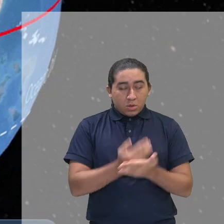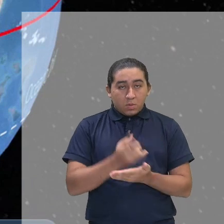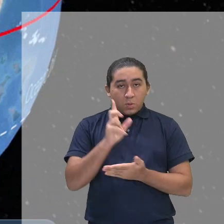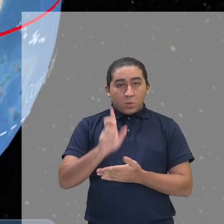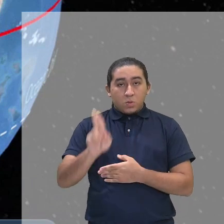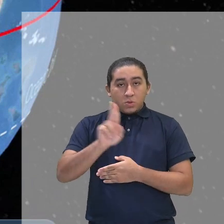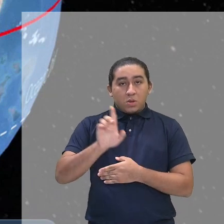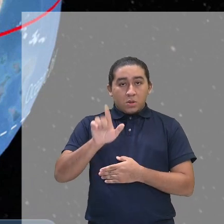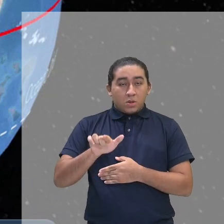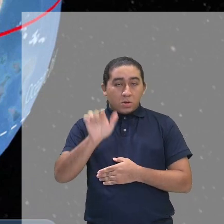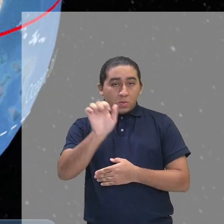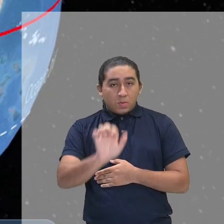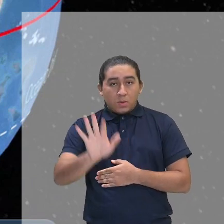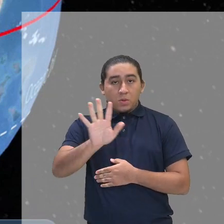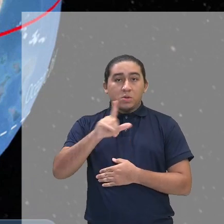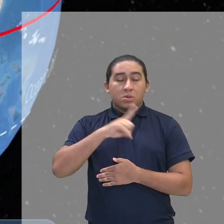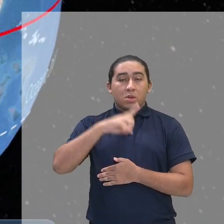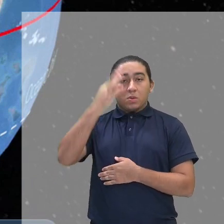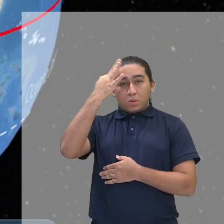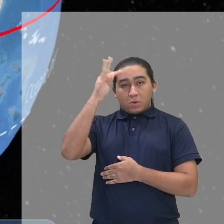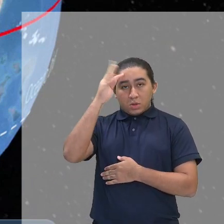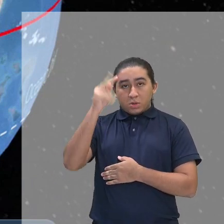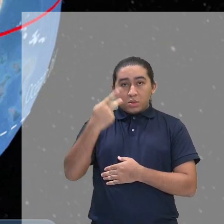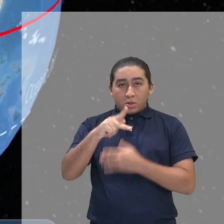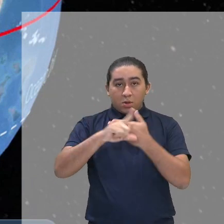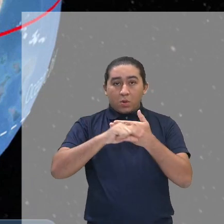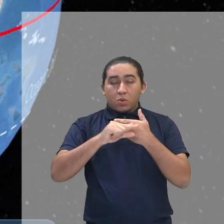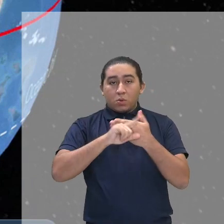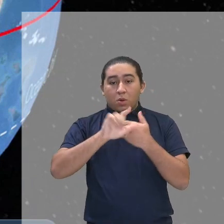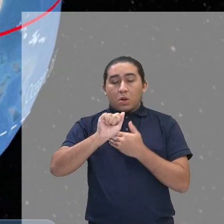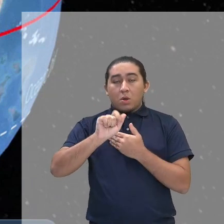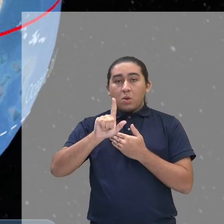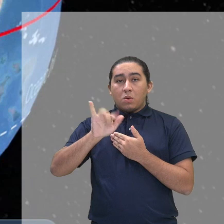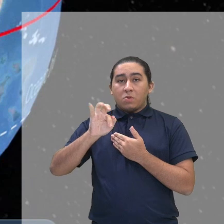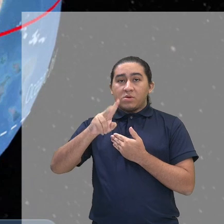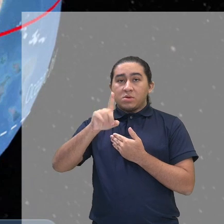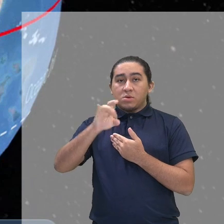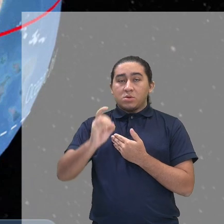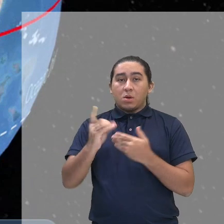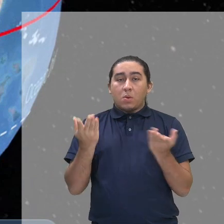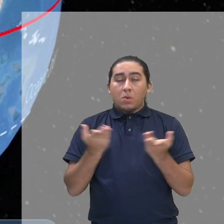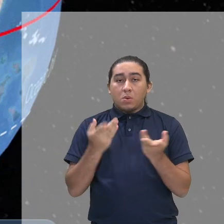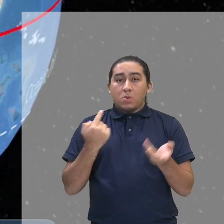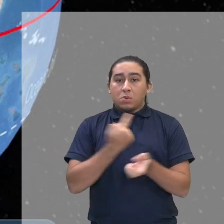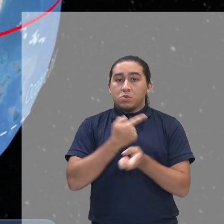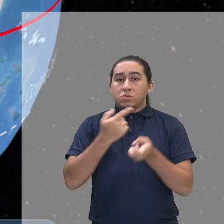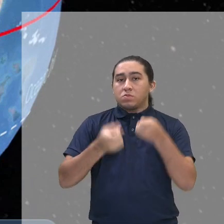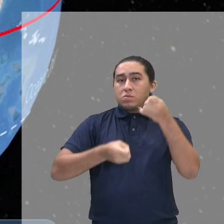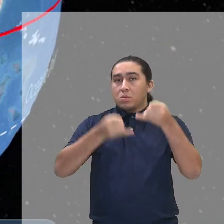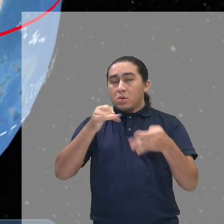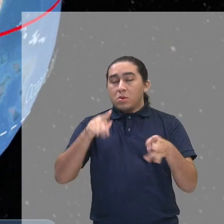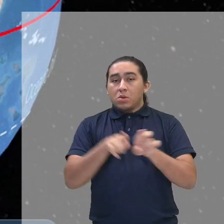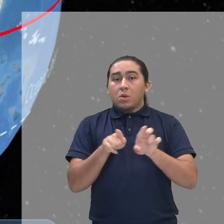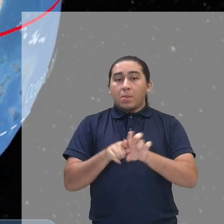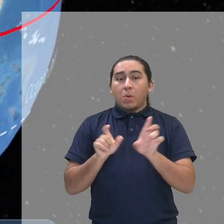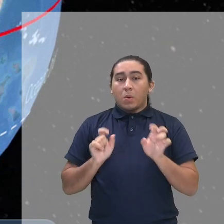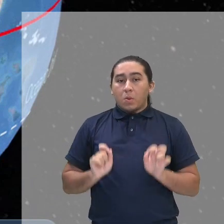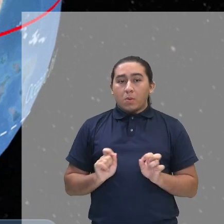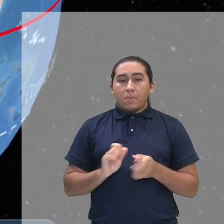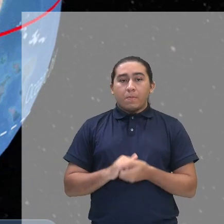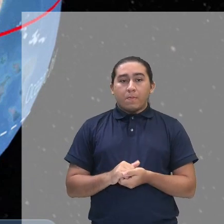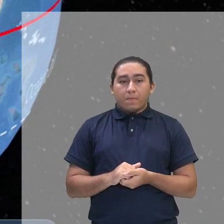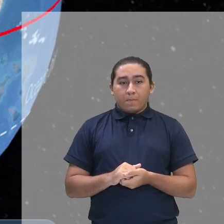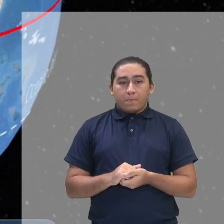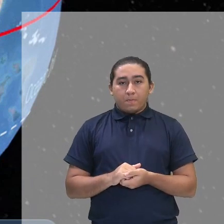continental, né, de Alfred, como a gente observou. E agora nós vamos falar também, né, sobre